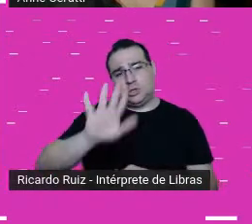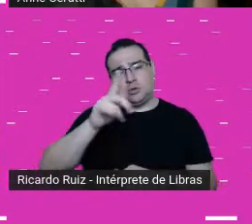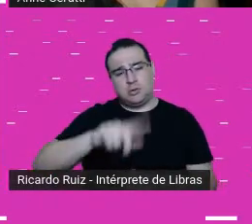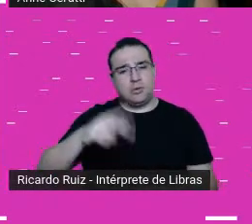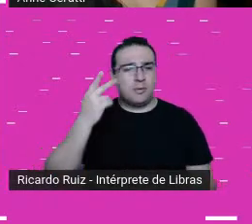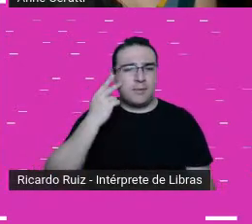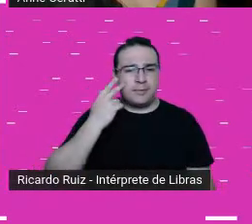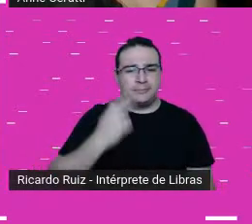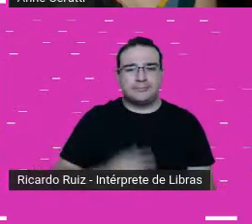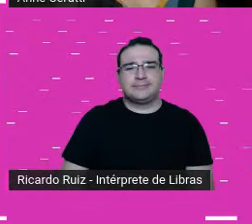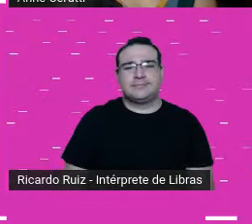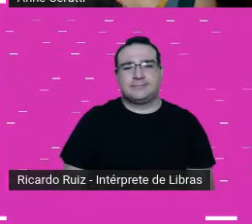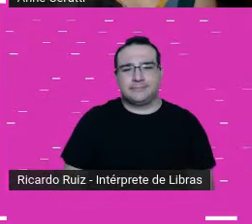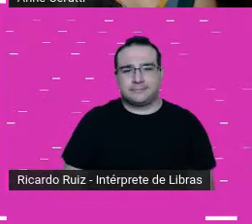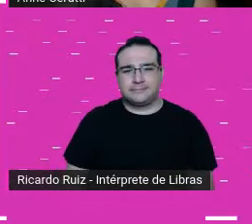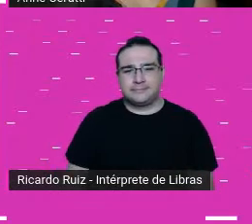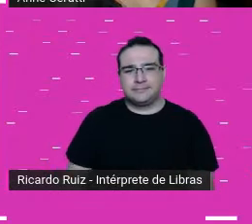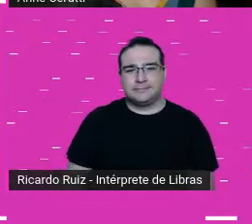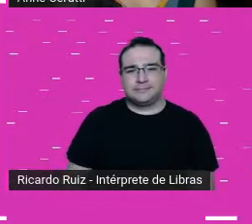um pouco assim.